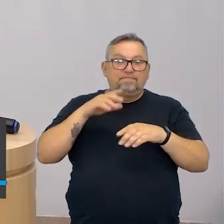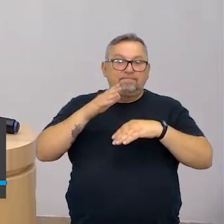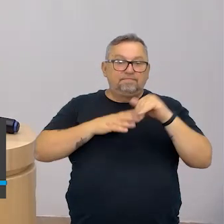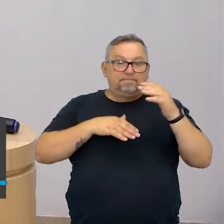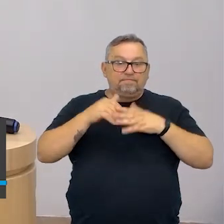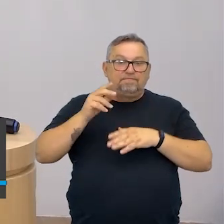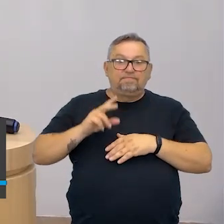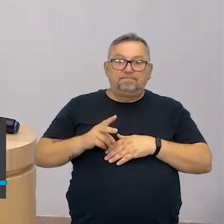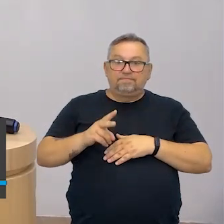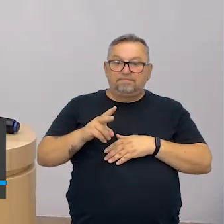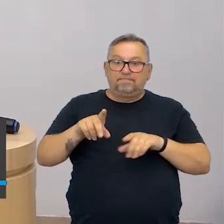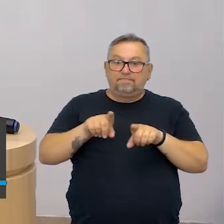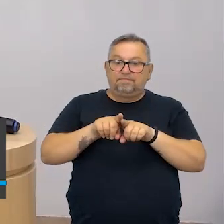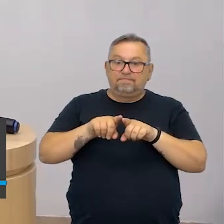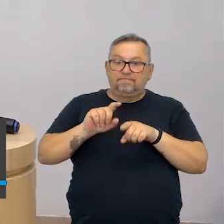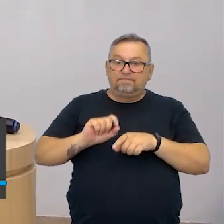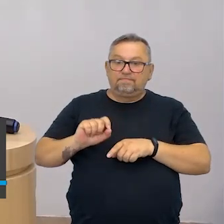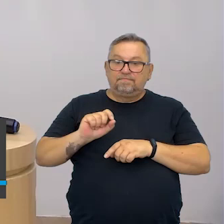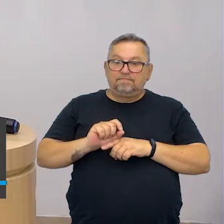elas continuaram